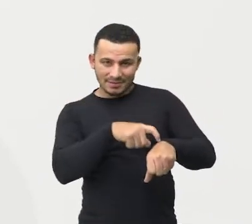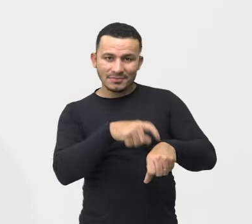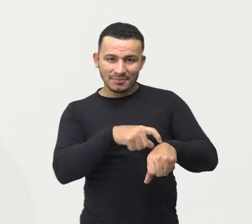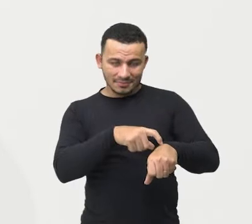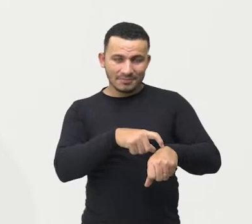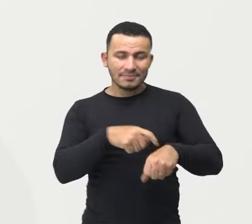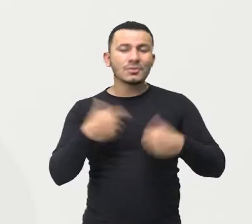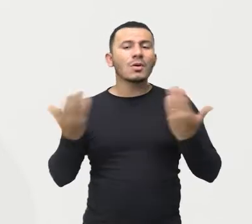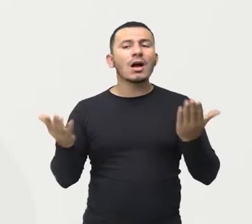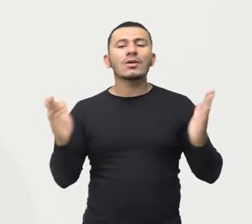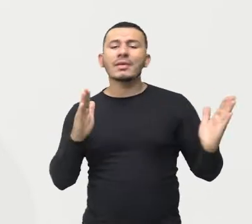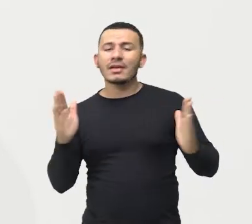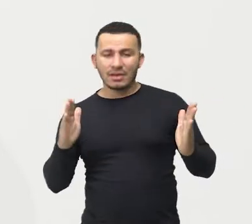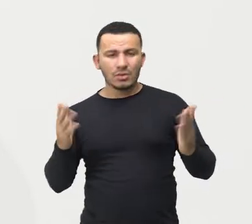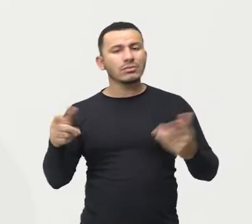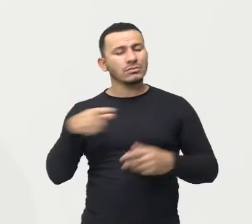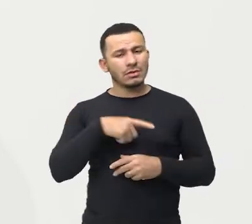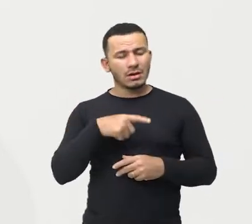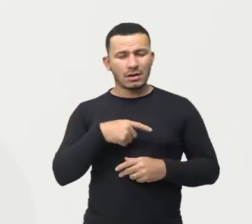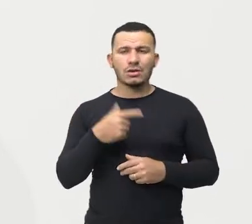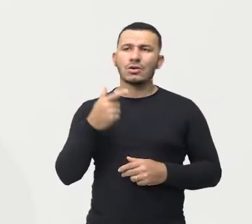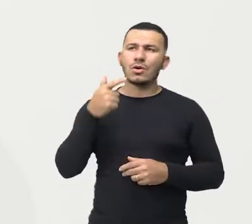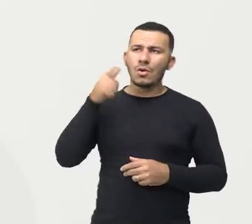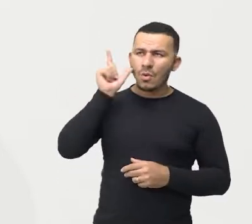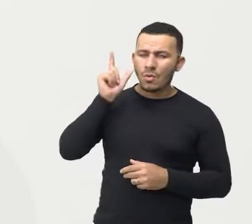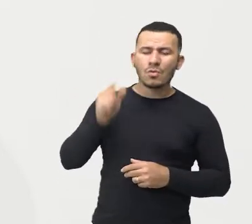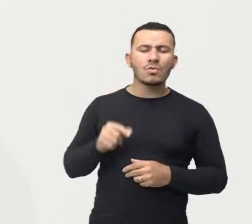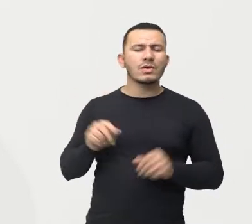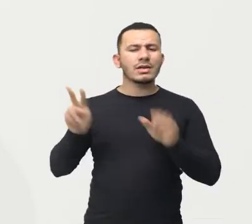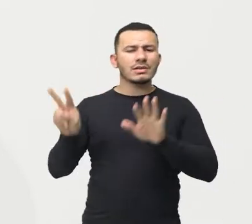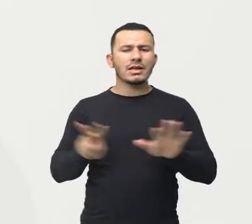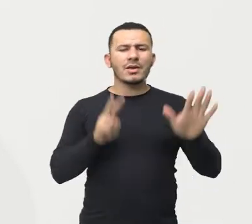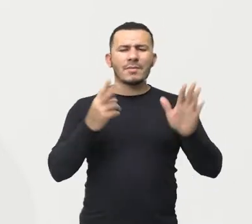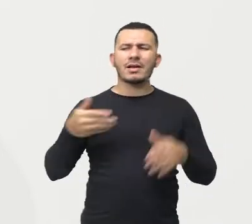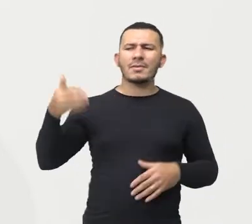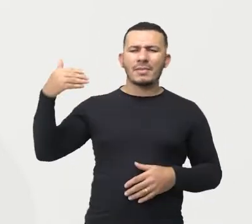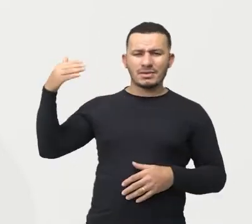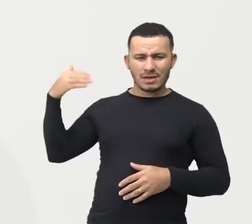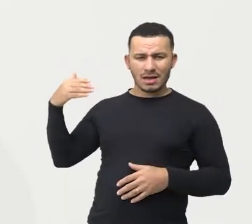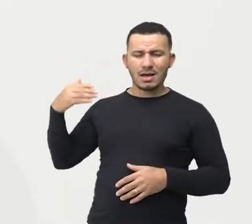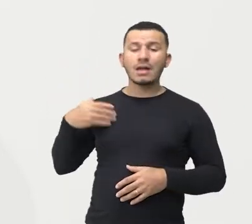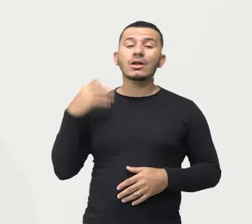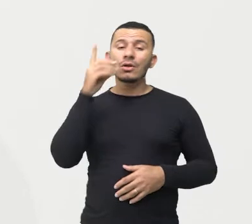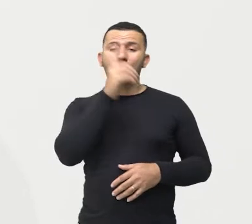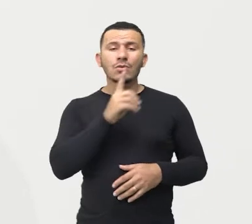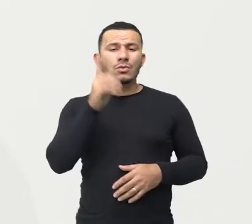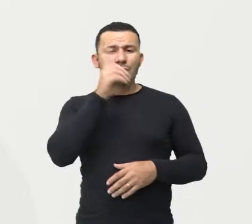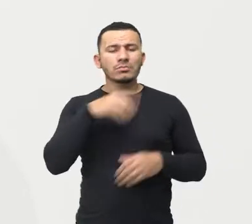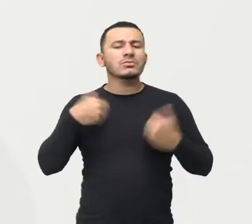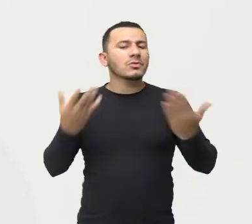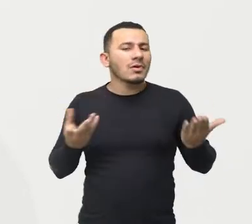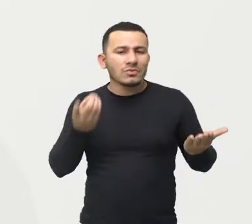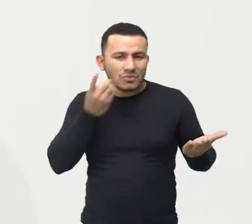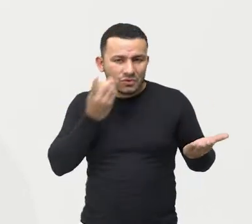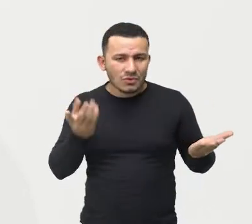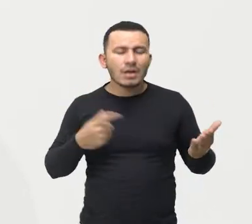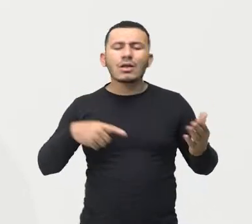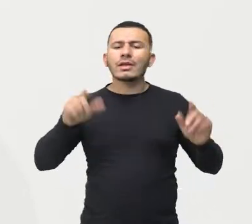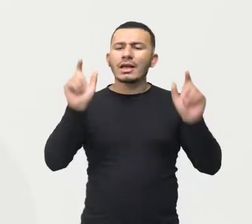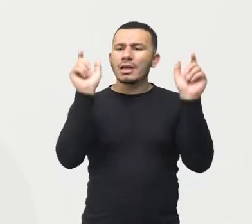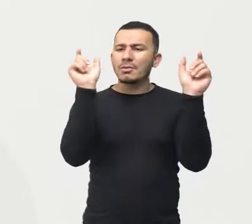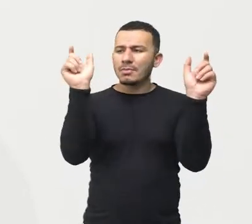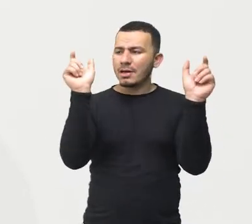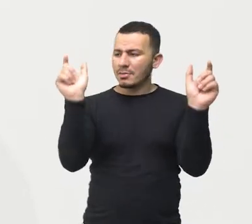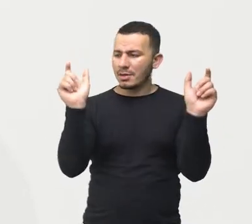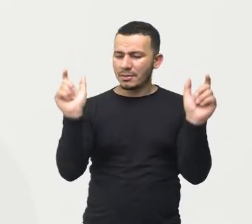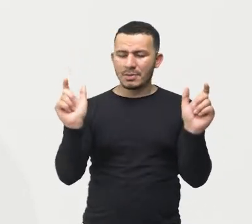de tempo realmente. Ontem, na semana passada, certo? No domingo, essas palavras, essas